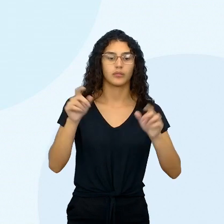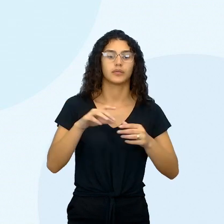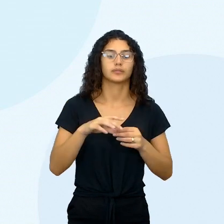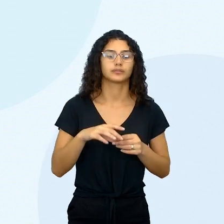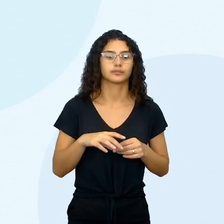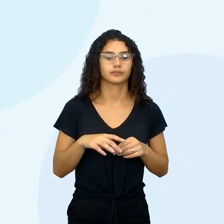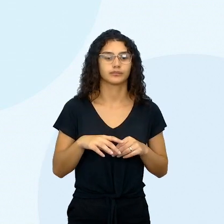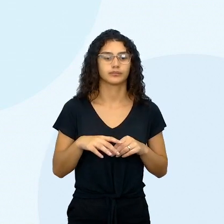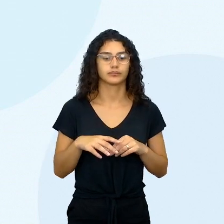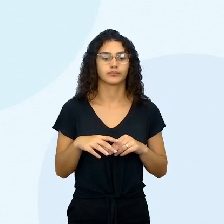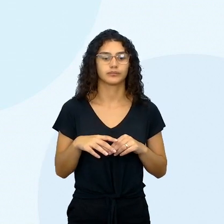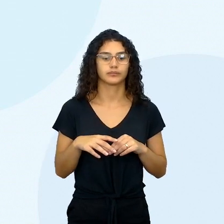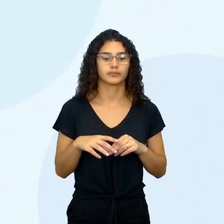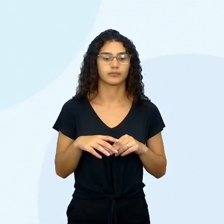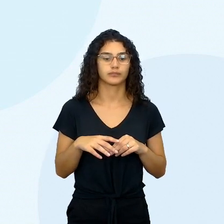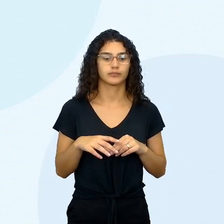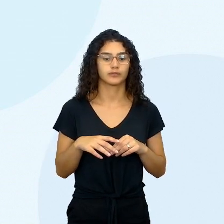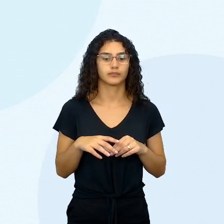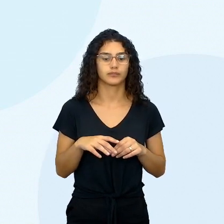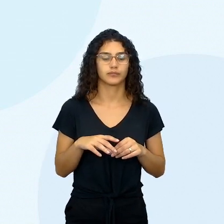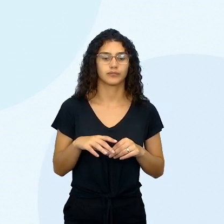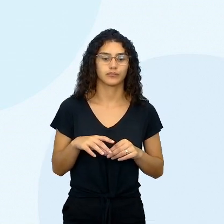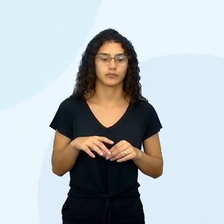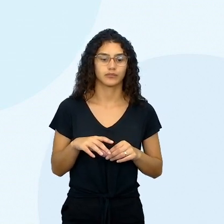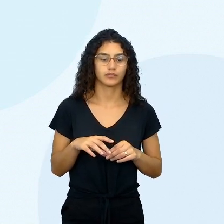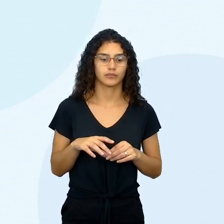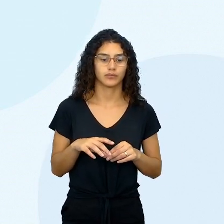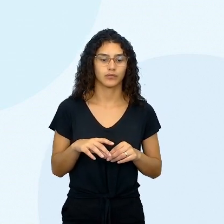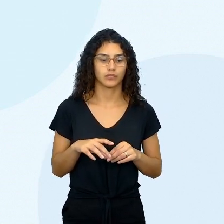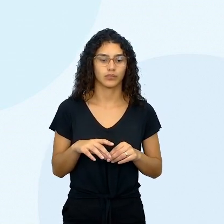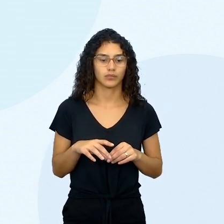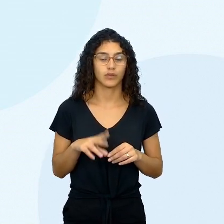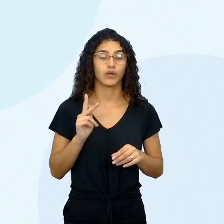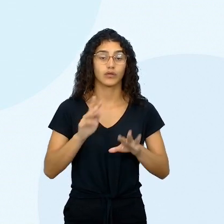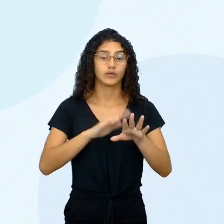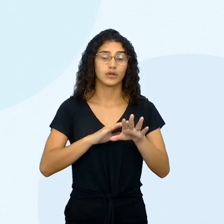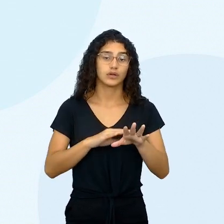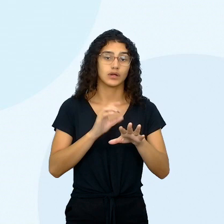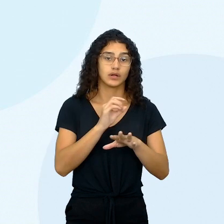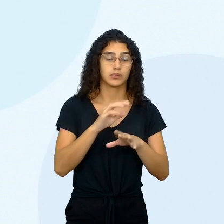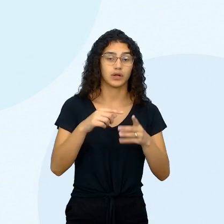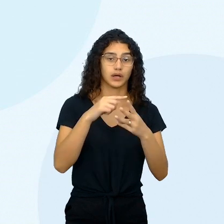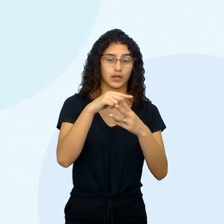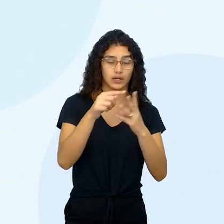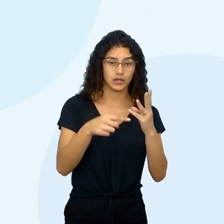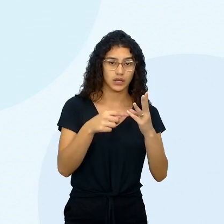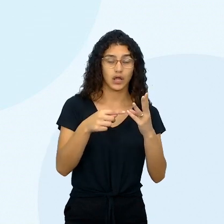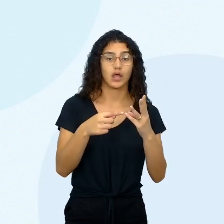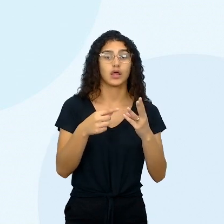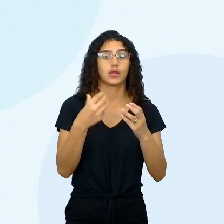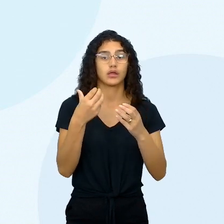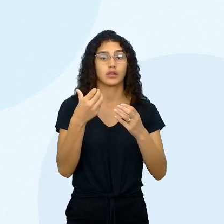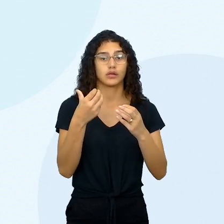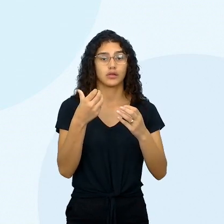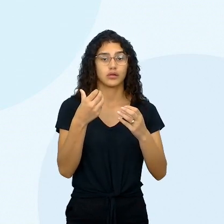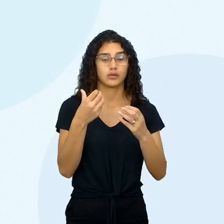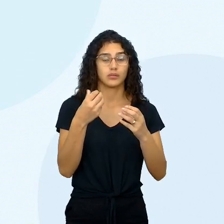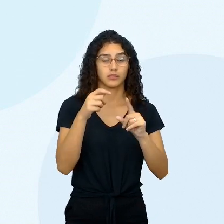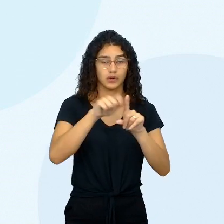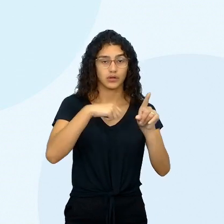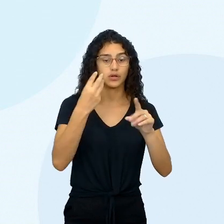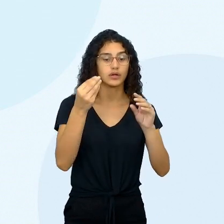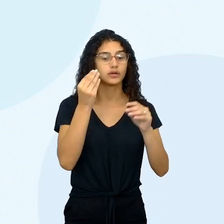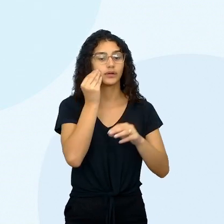E entre mestres, digamos assim, porque a gente costumava fazer sempre a cada 2 meses, a gente tentava manter